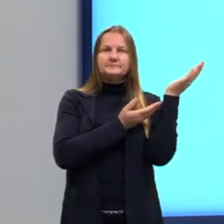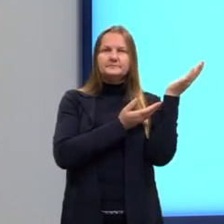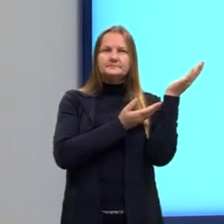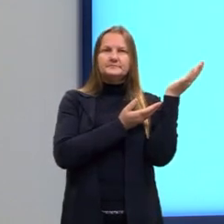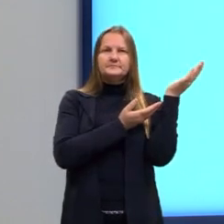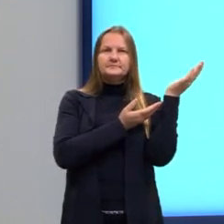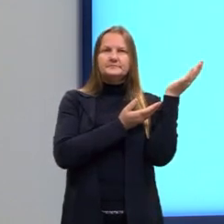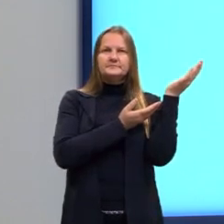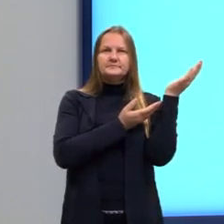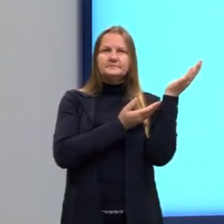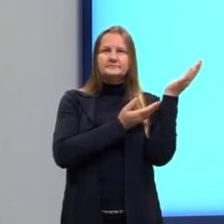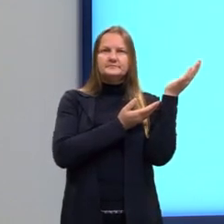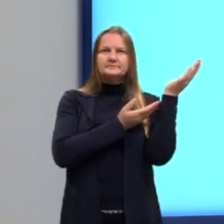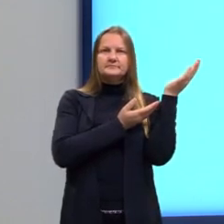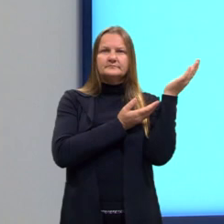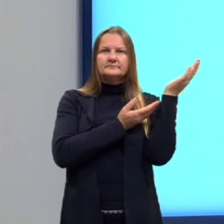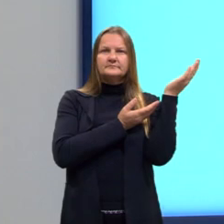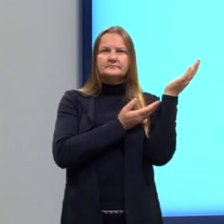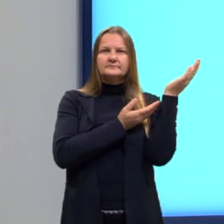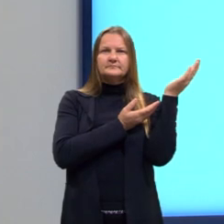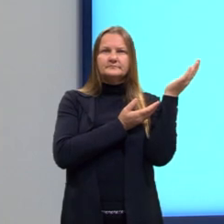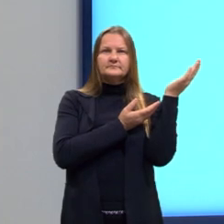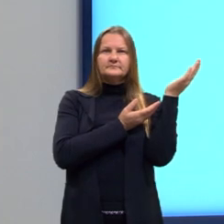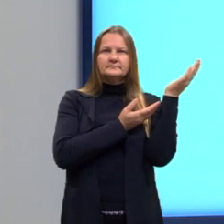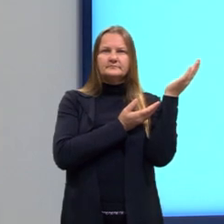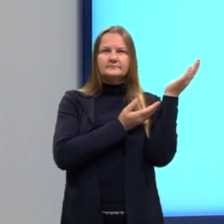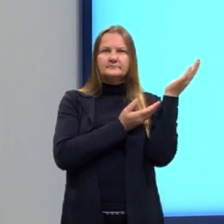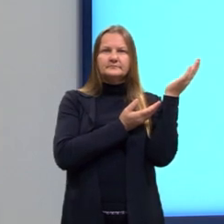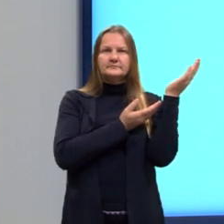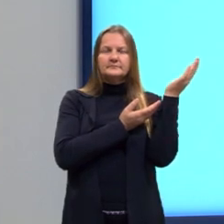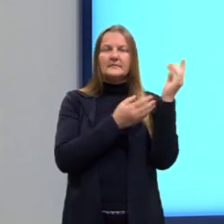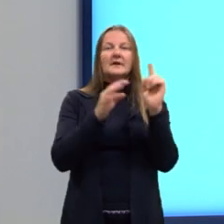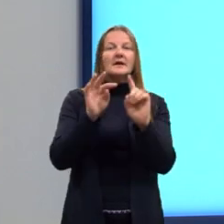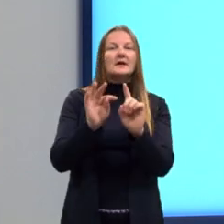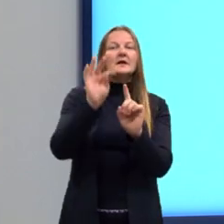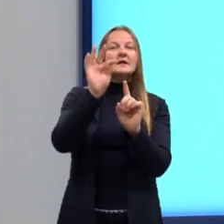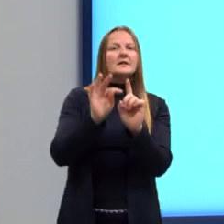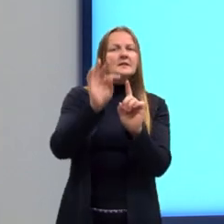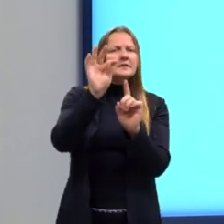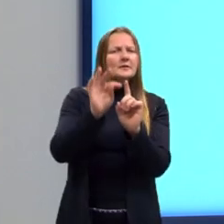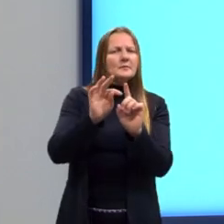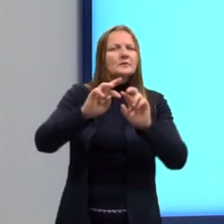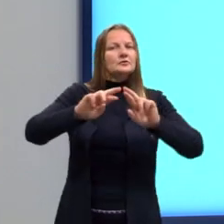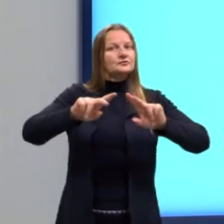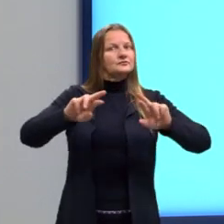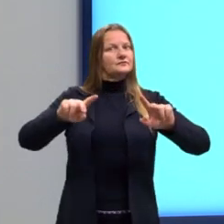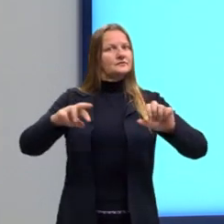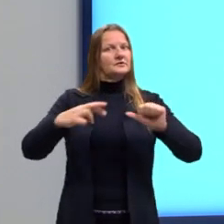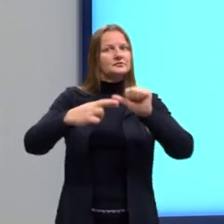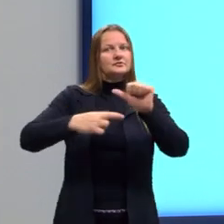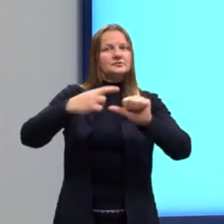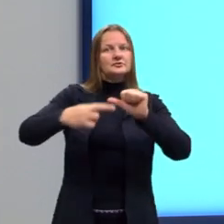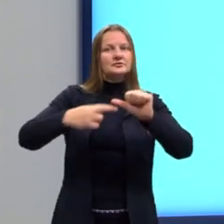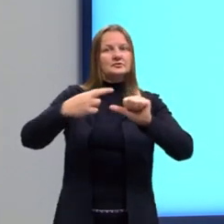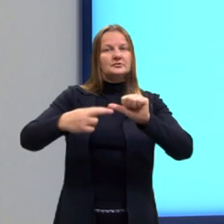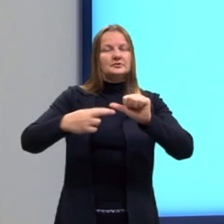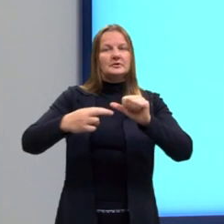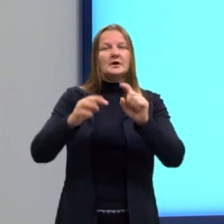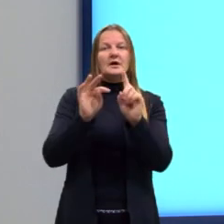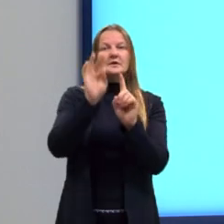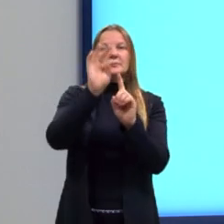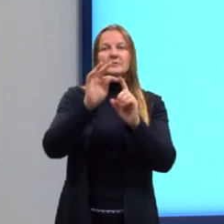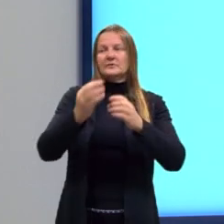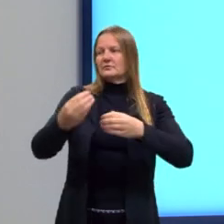a reação a temperatura ela vai influenciar de forma diferente as reações endotérmicas e